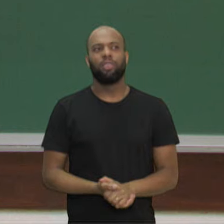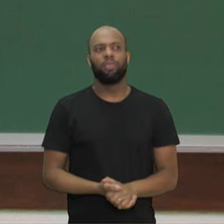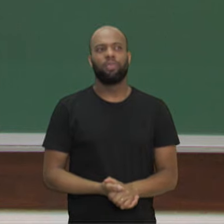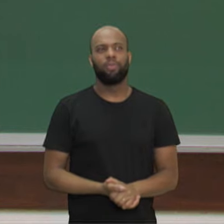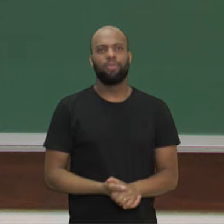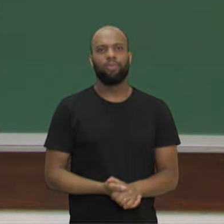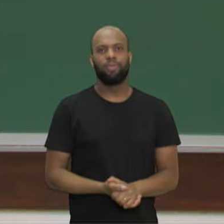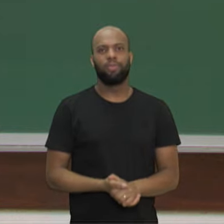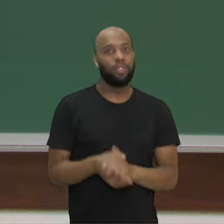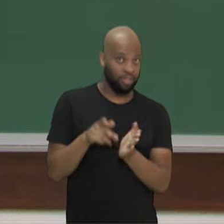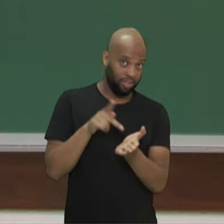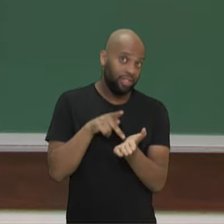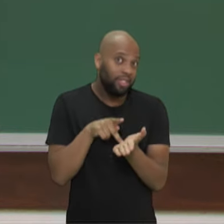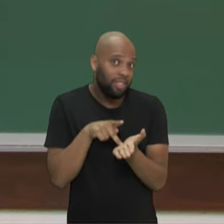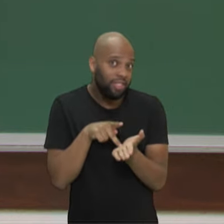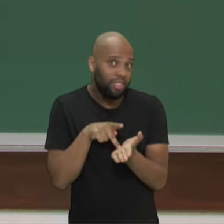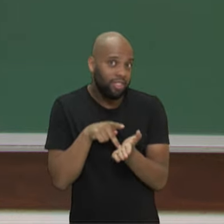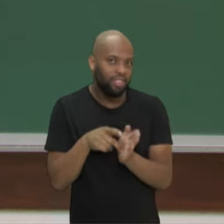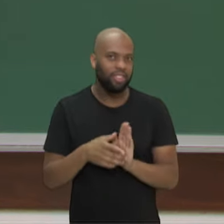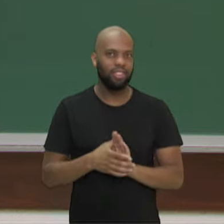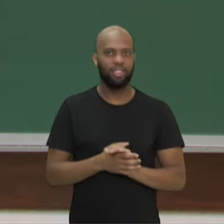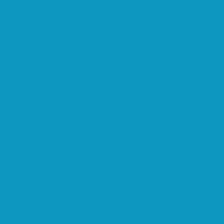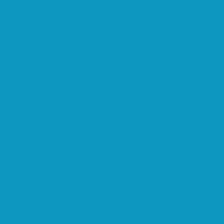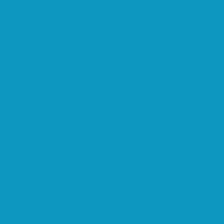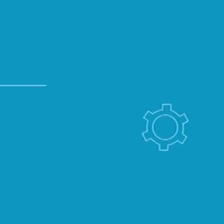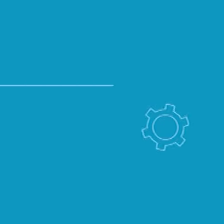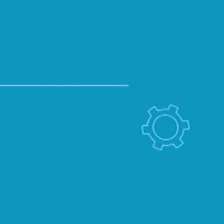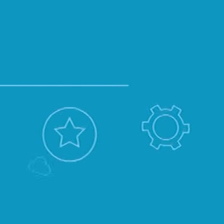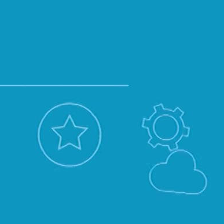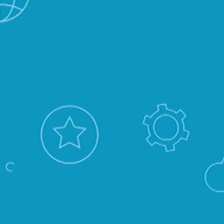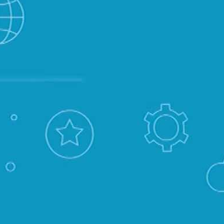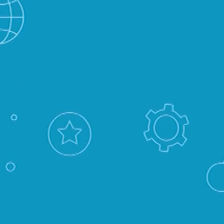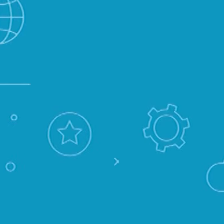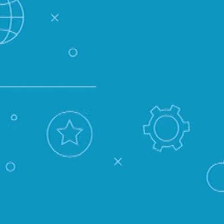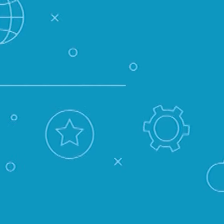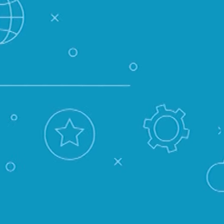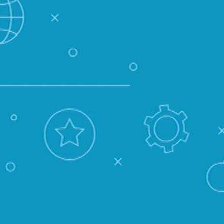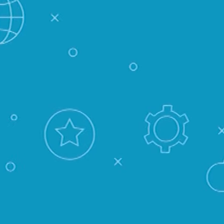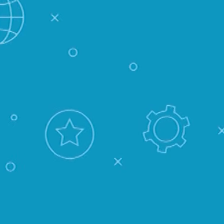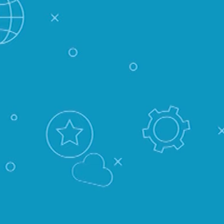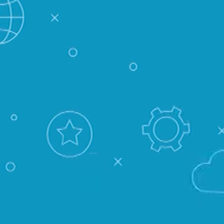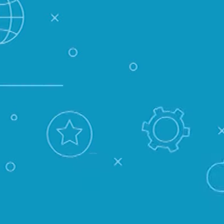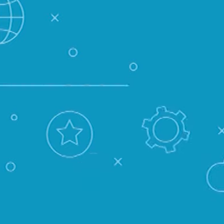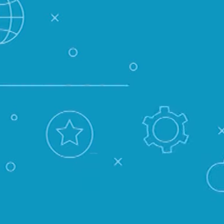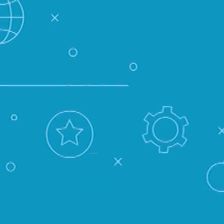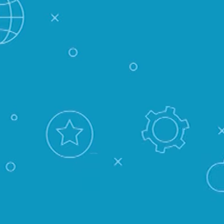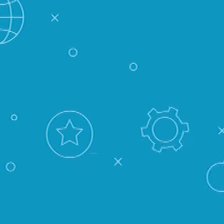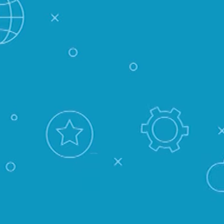Não é mesmo?